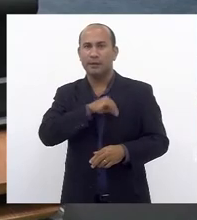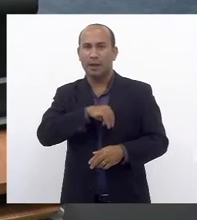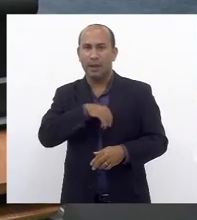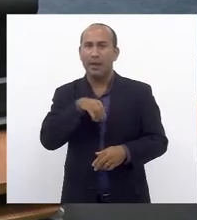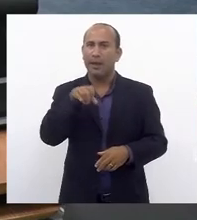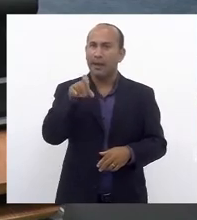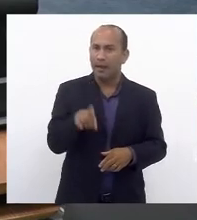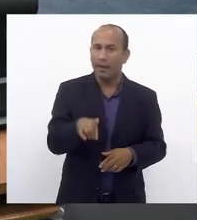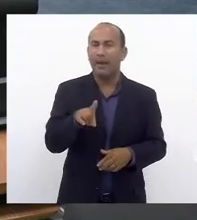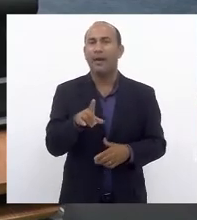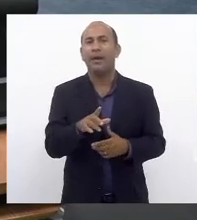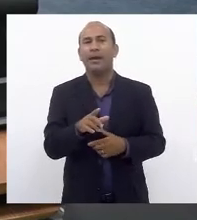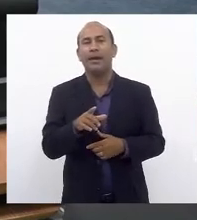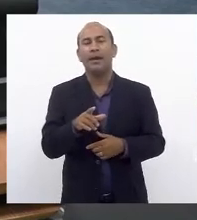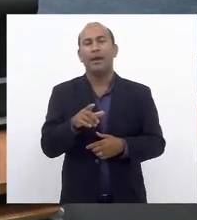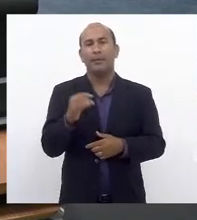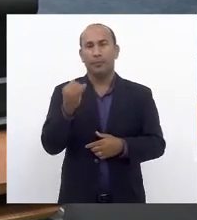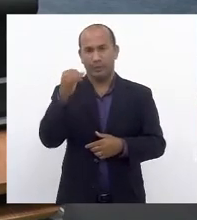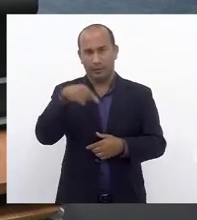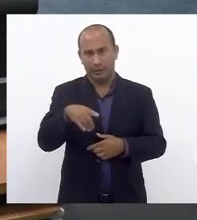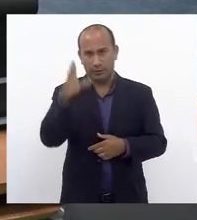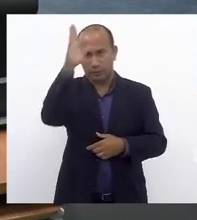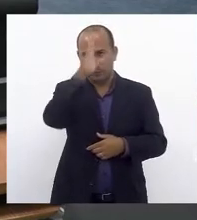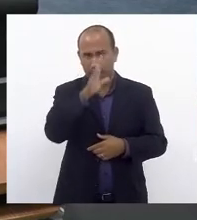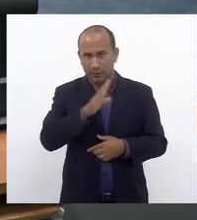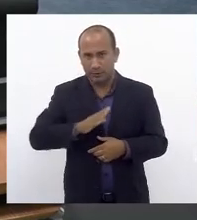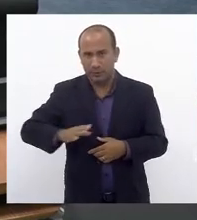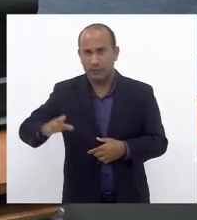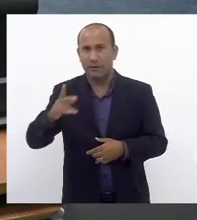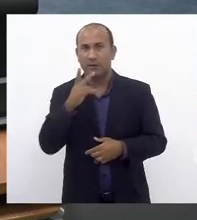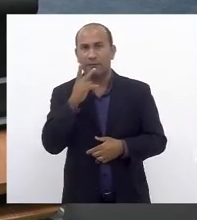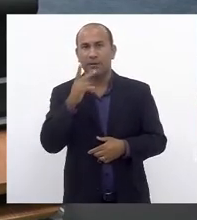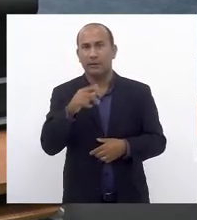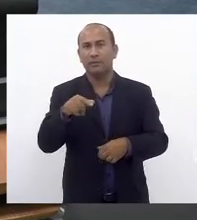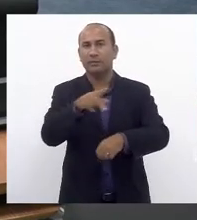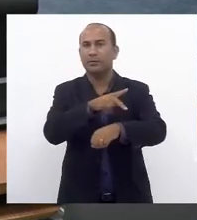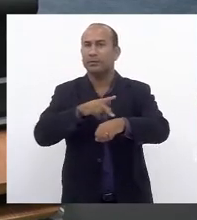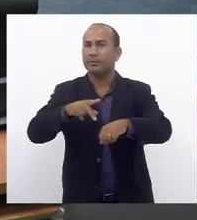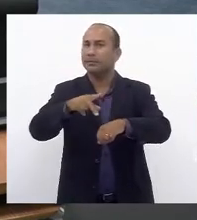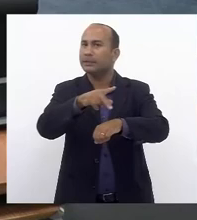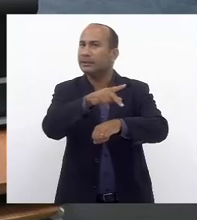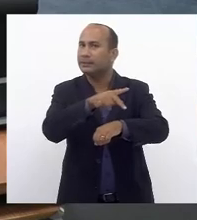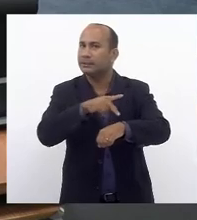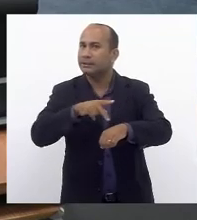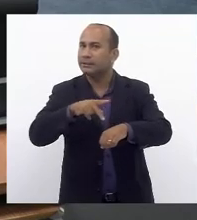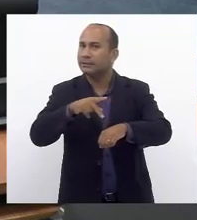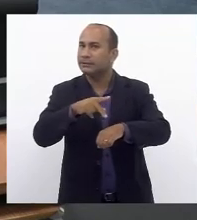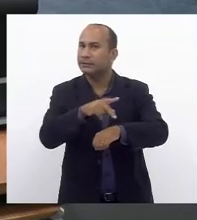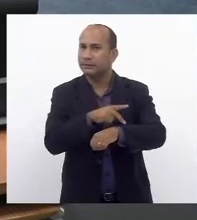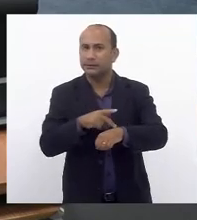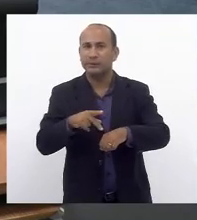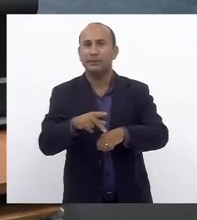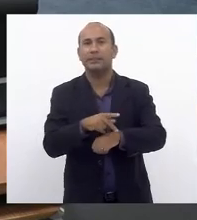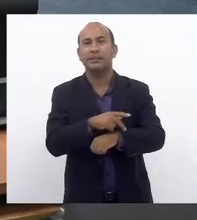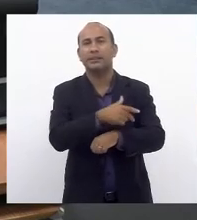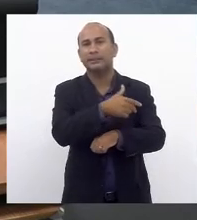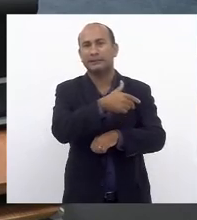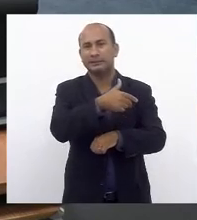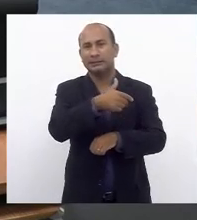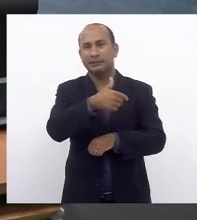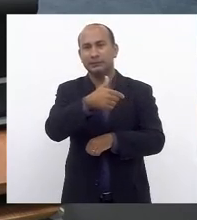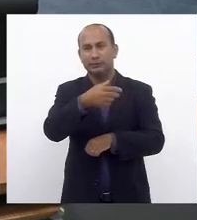é significativa no Brasil, fazendo o país integrar a